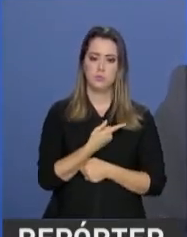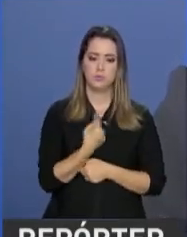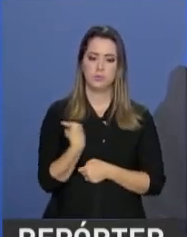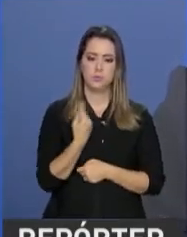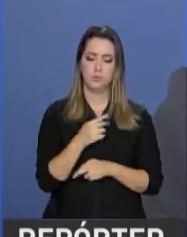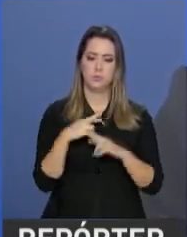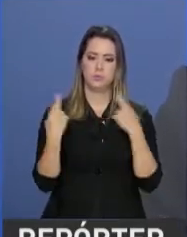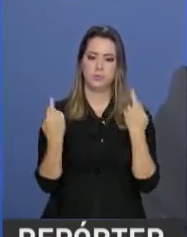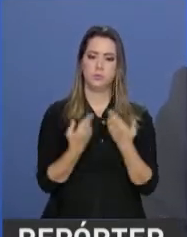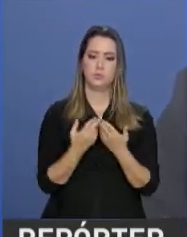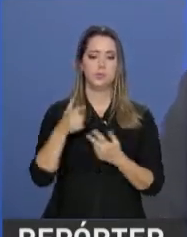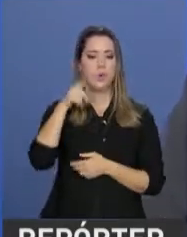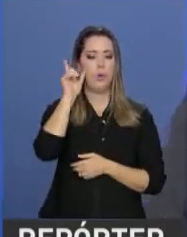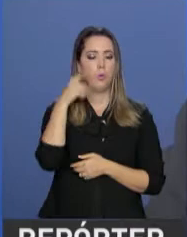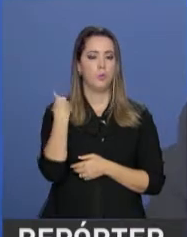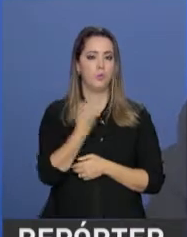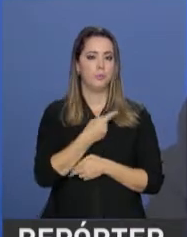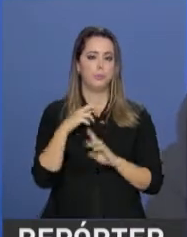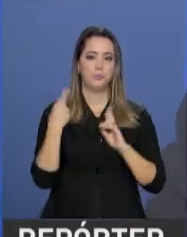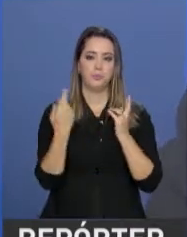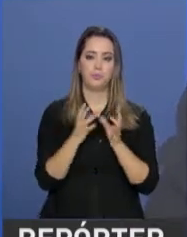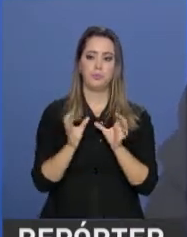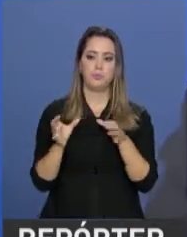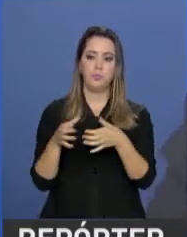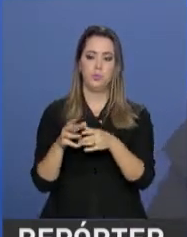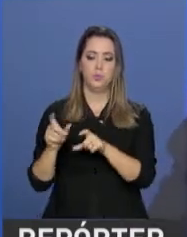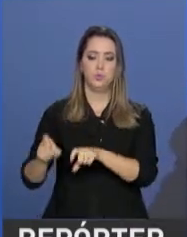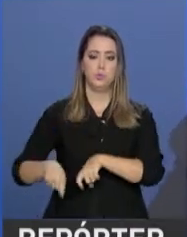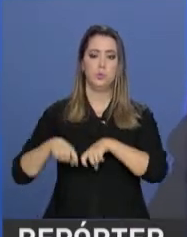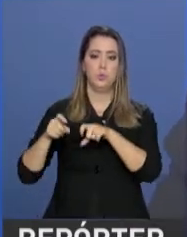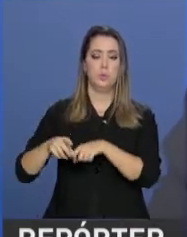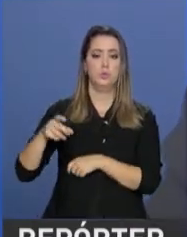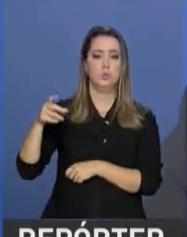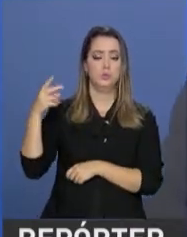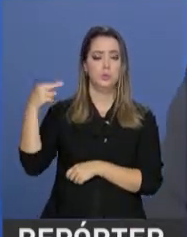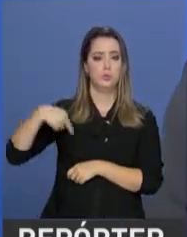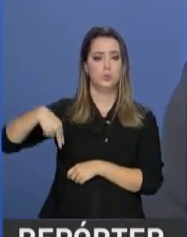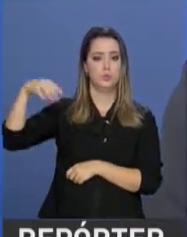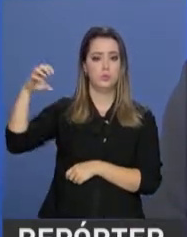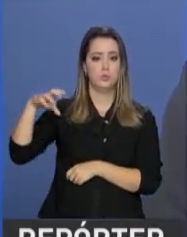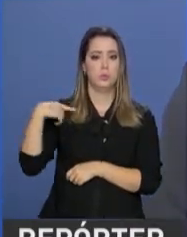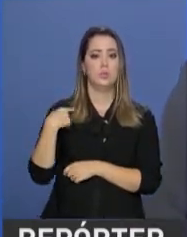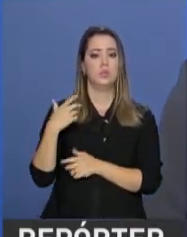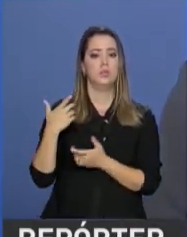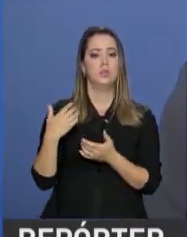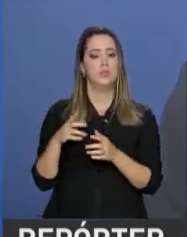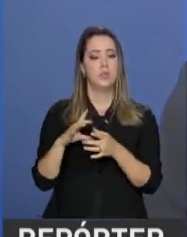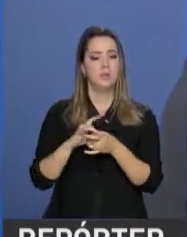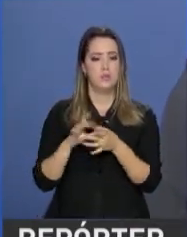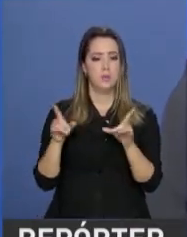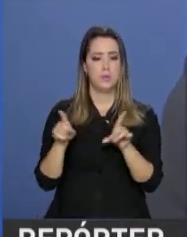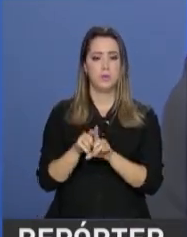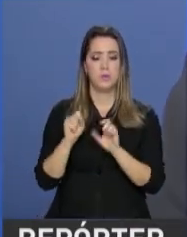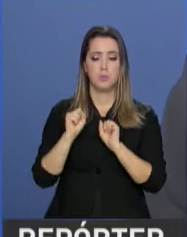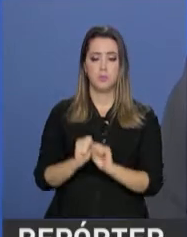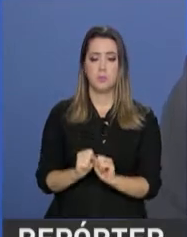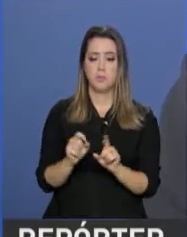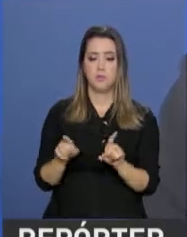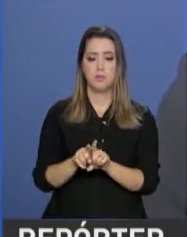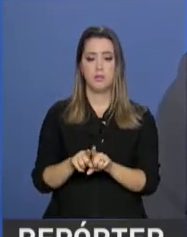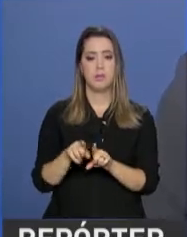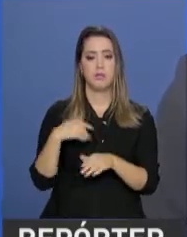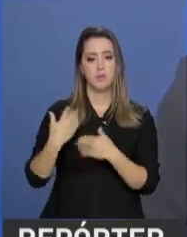nos reunimos ainda ontem na urgência com a bancada do nordeste e autorizamos a queda de eventos que permitirão também